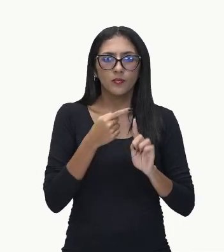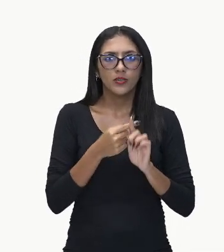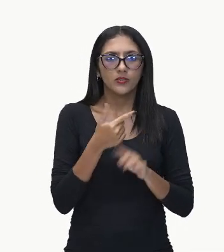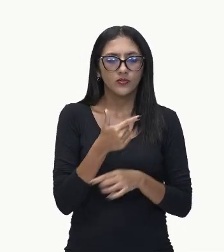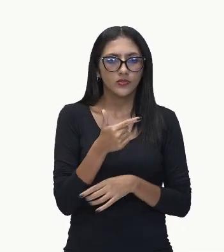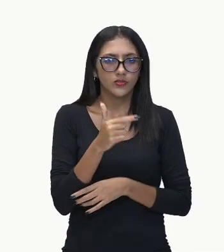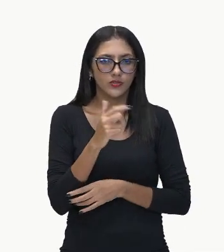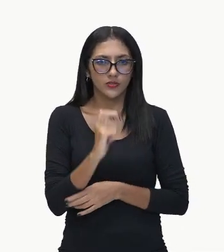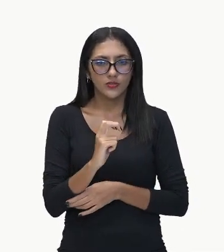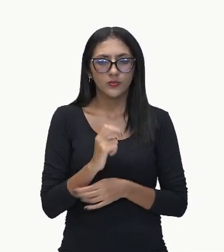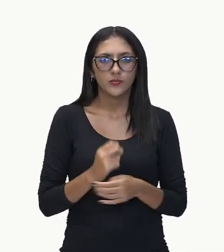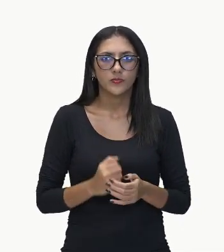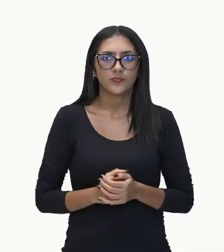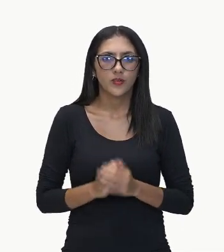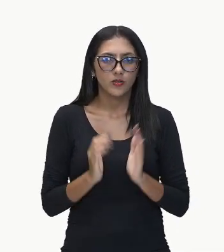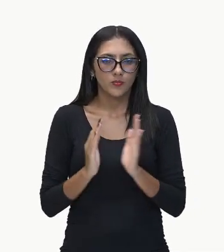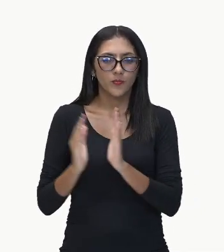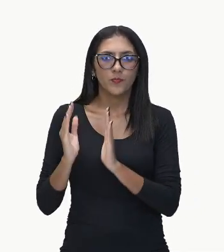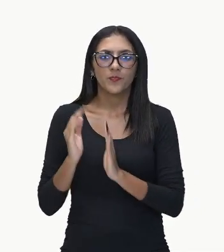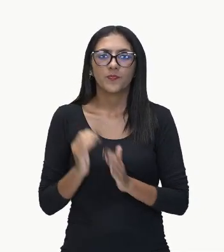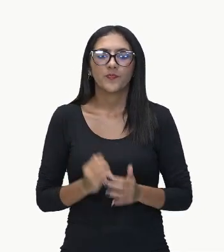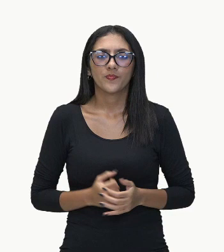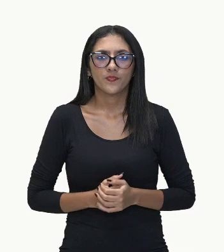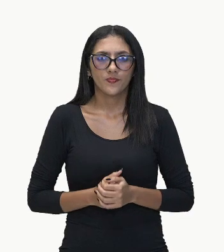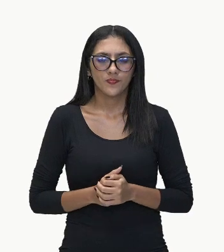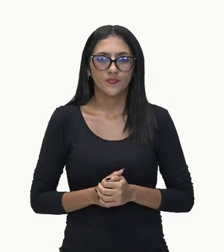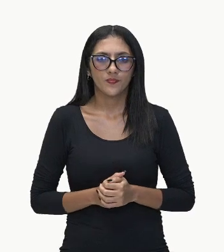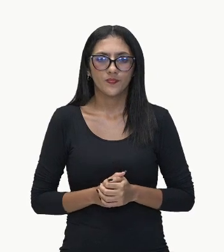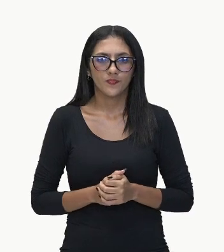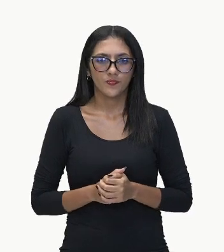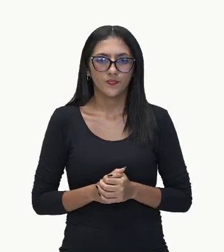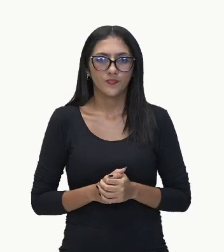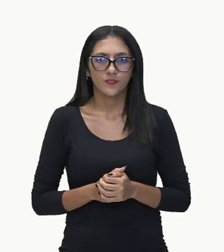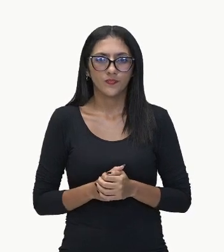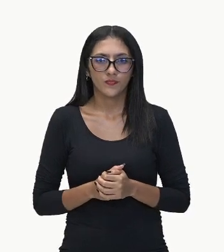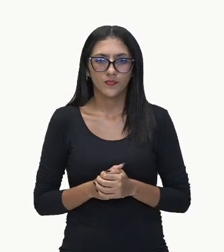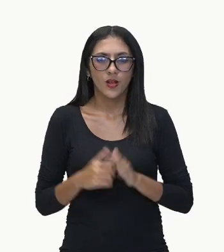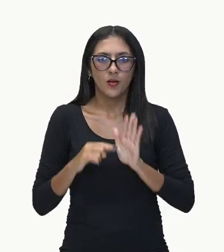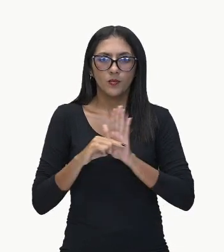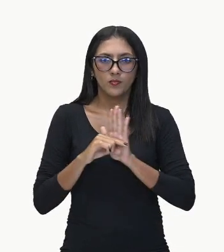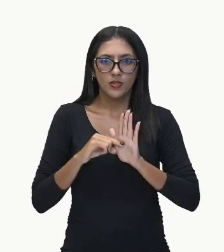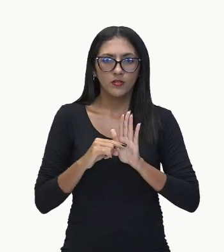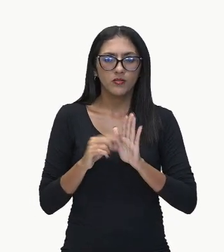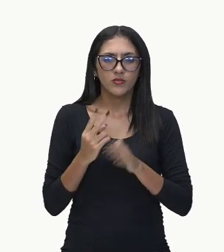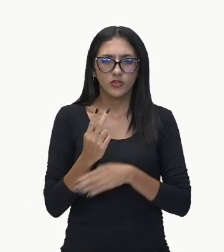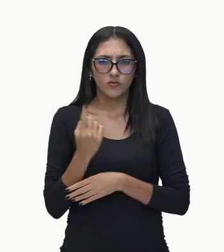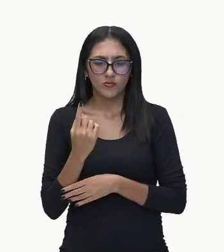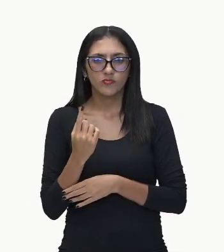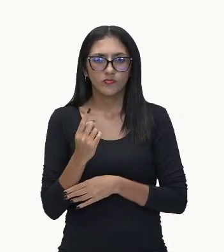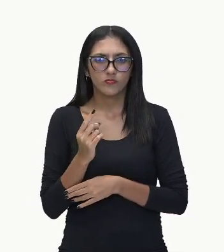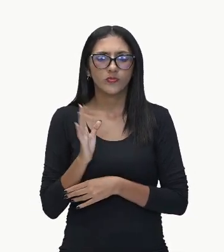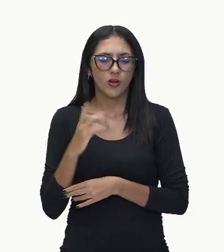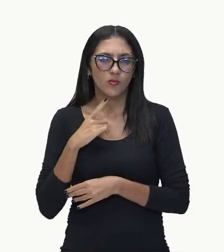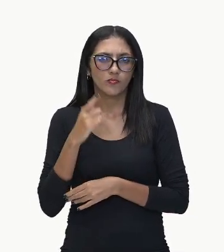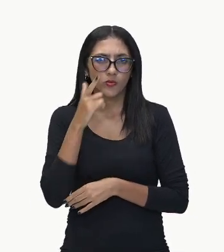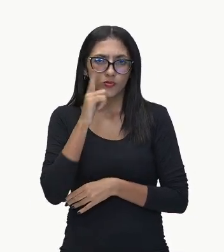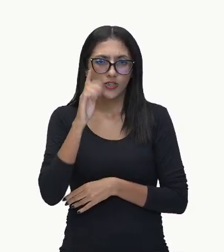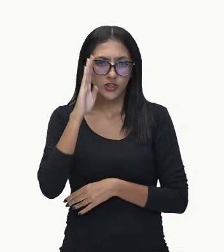25 no outro lado da Igualdade nós temos -21 Vamos fazer direto aqui dá para